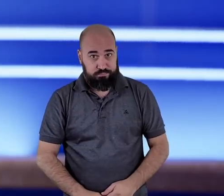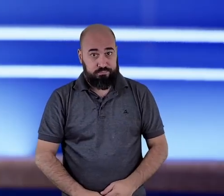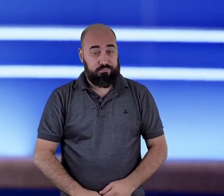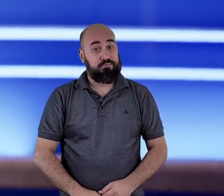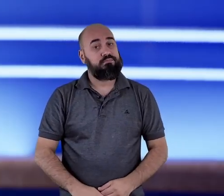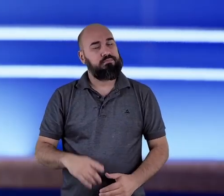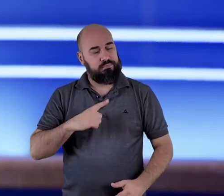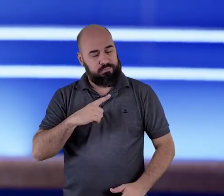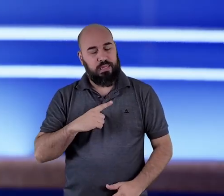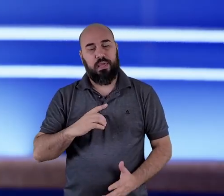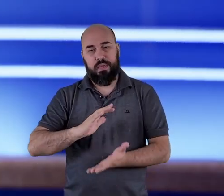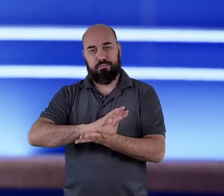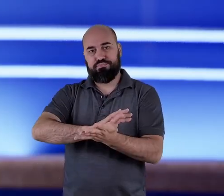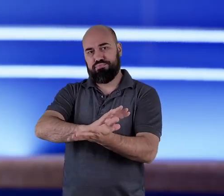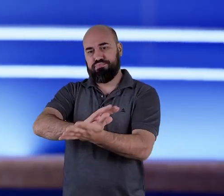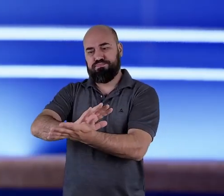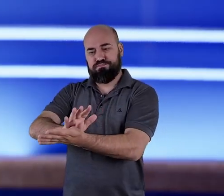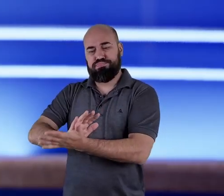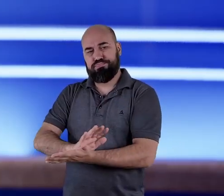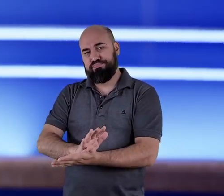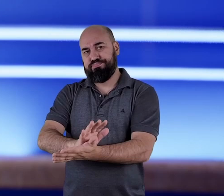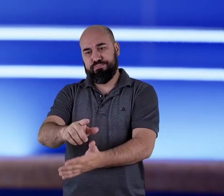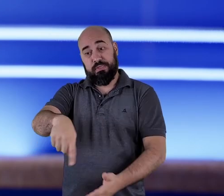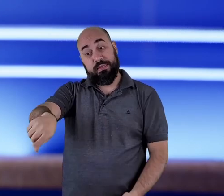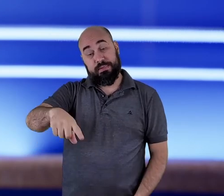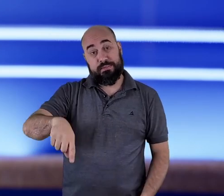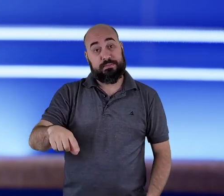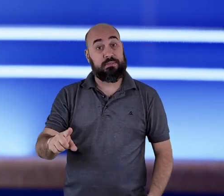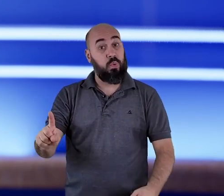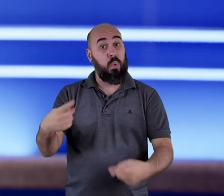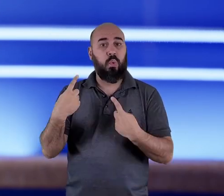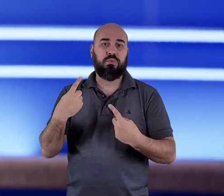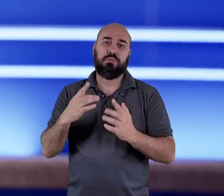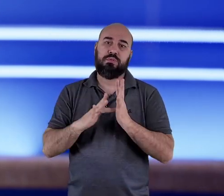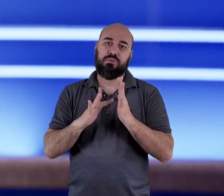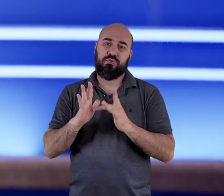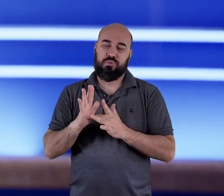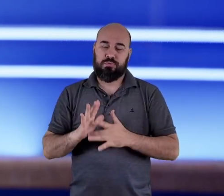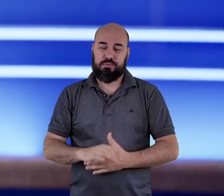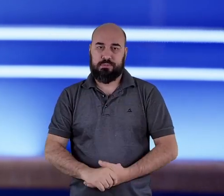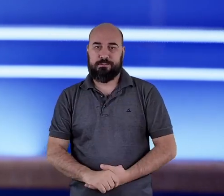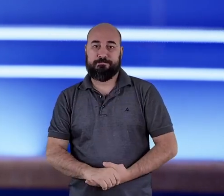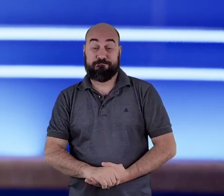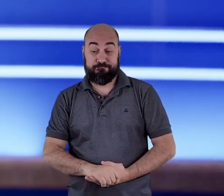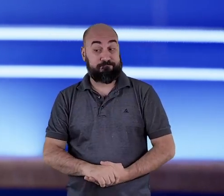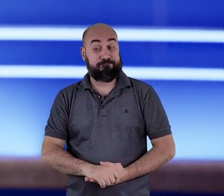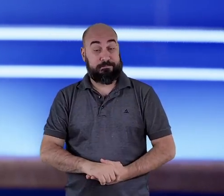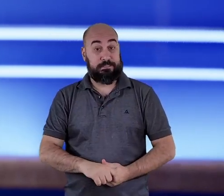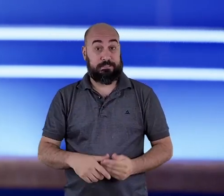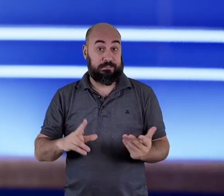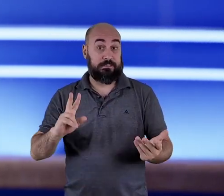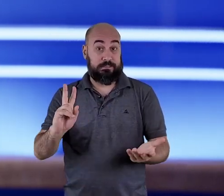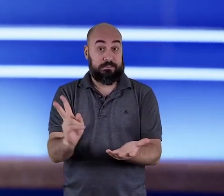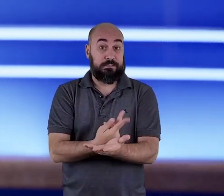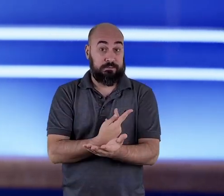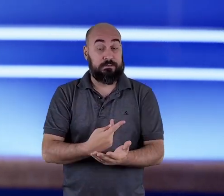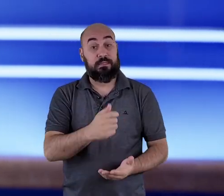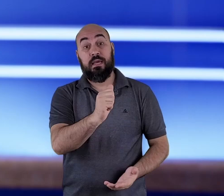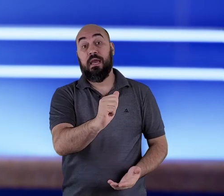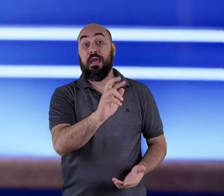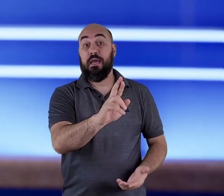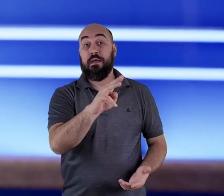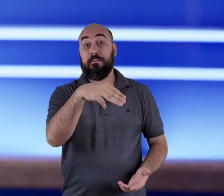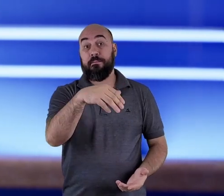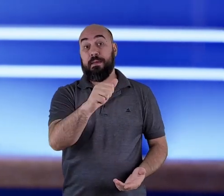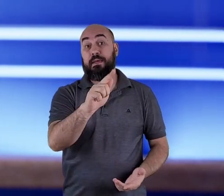Haverá destruição total daqueles que se opõem a Cristo. Então, o Armagedon é o